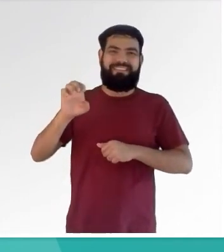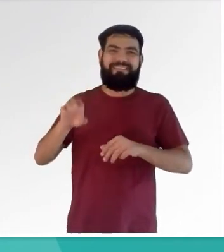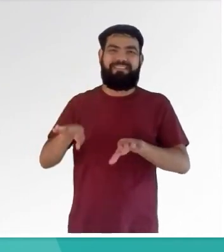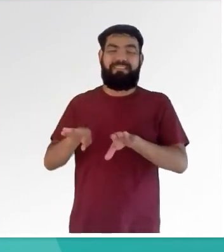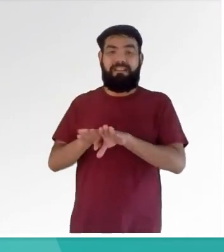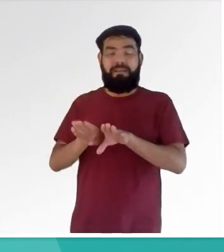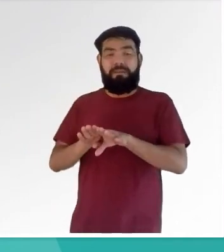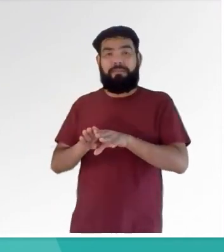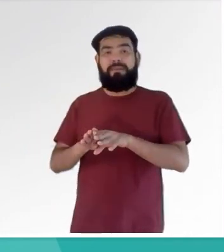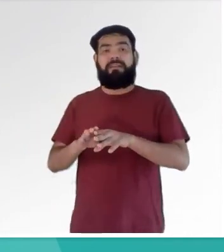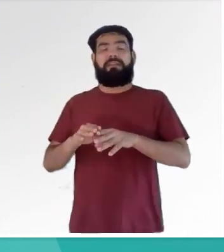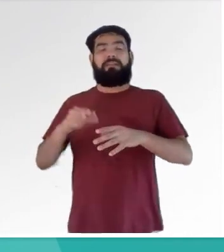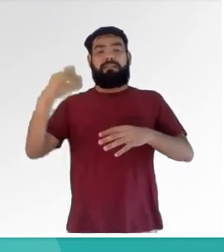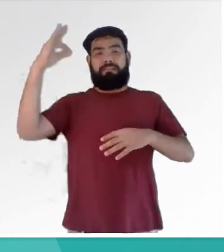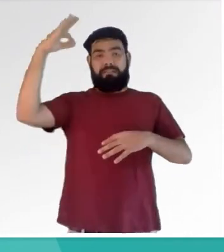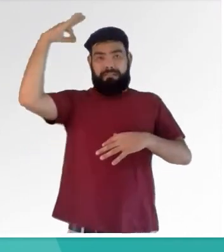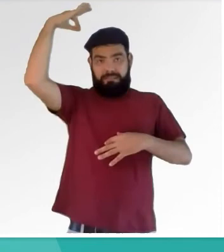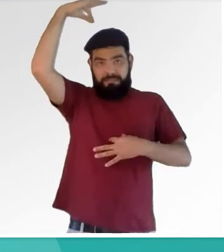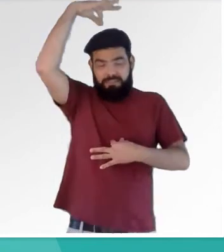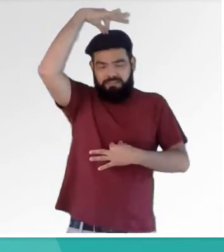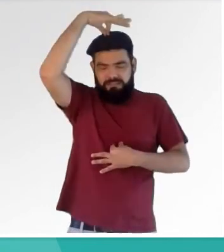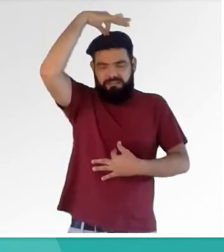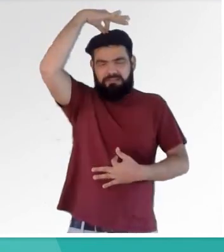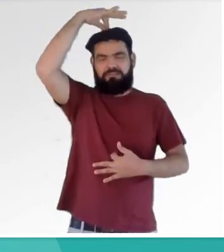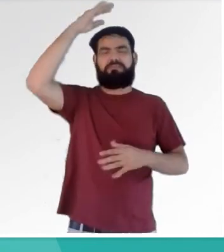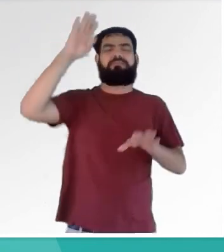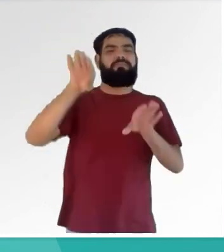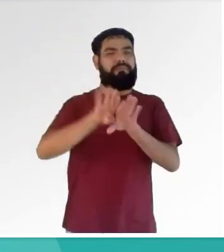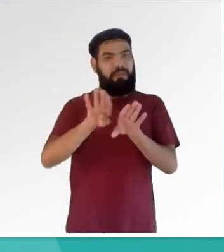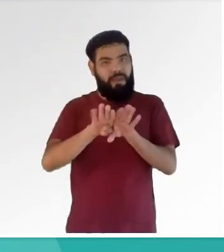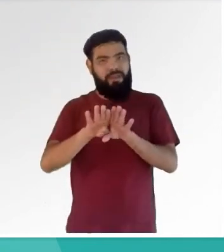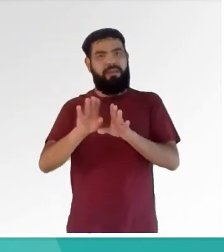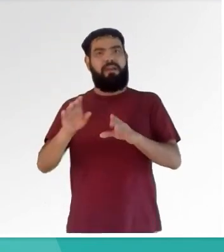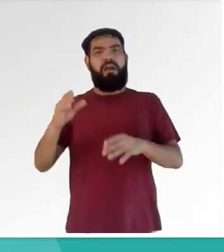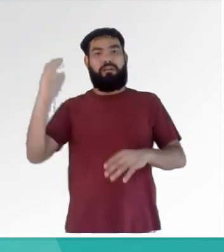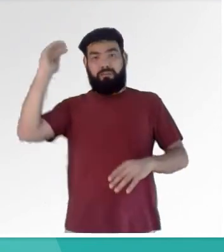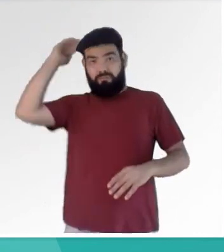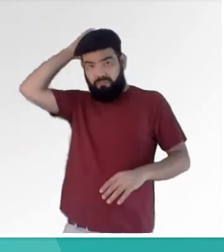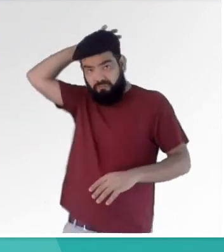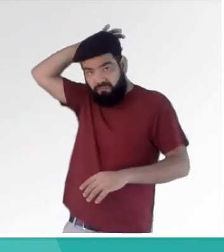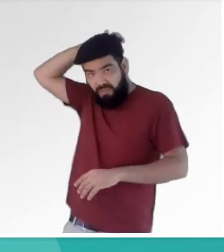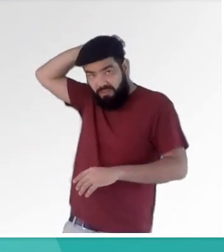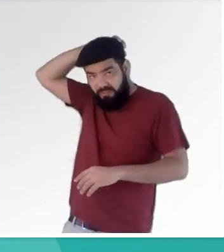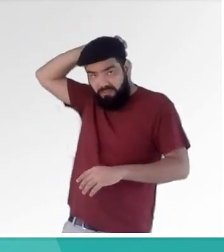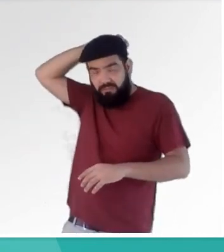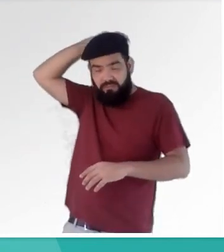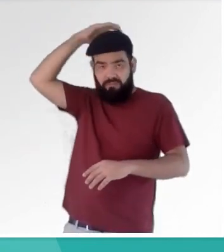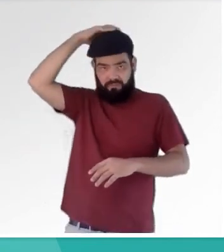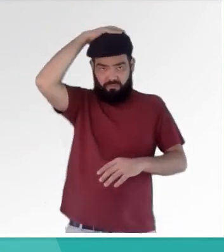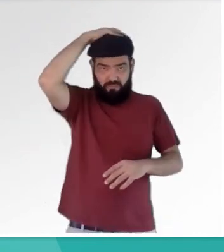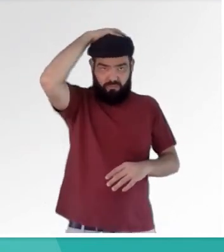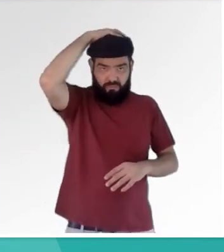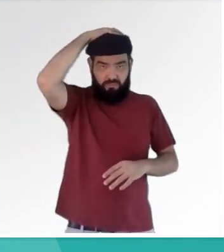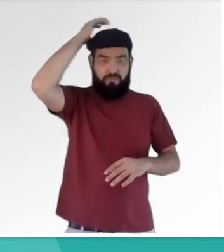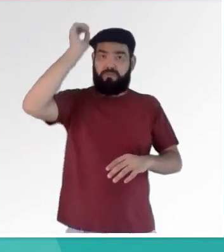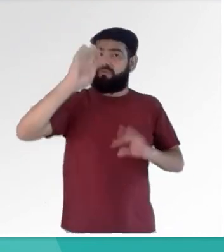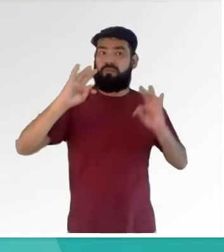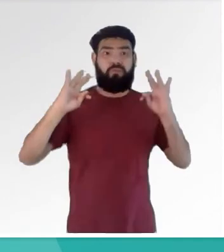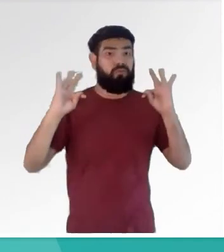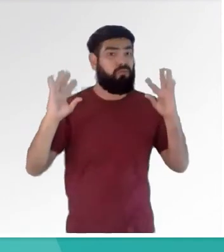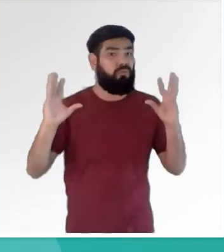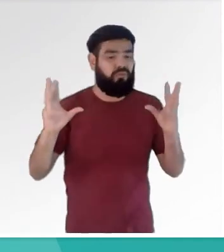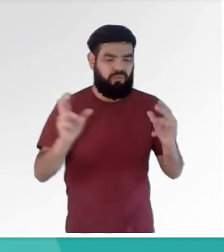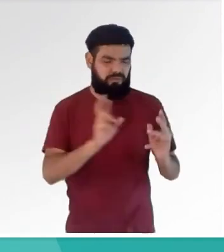espiritismo, também. No judaísmo, enfim, em todas as